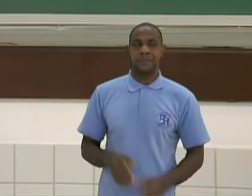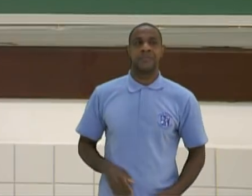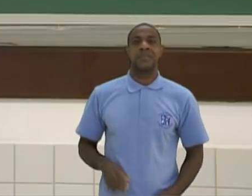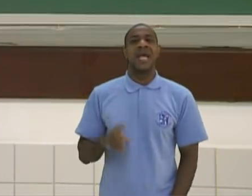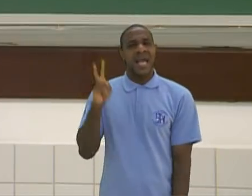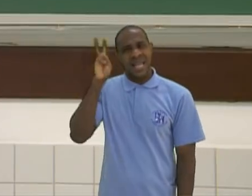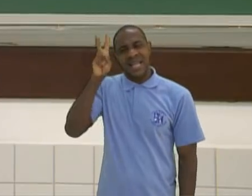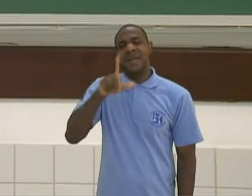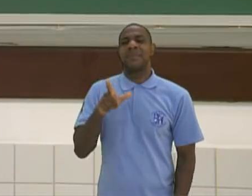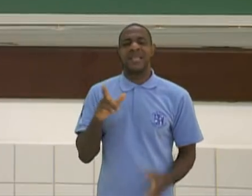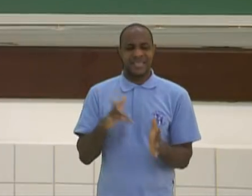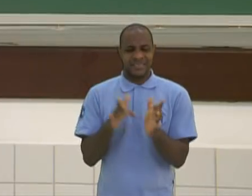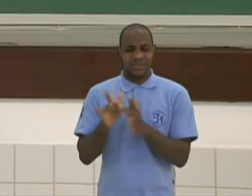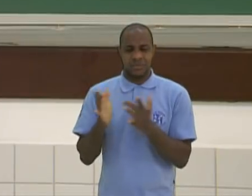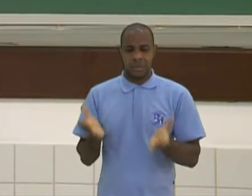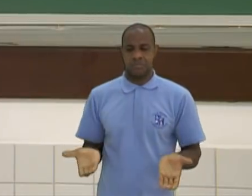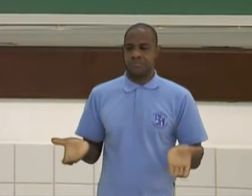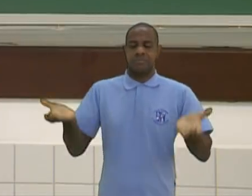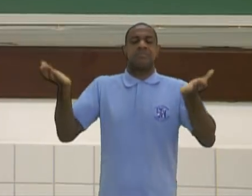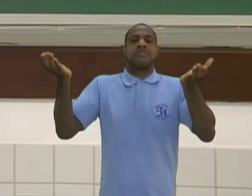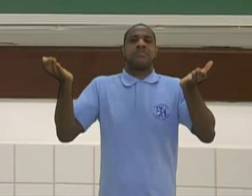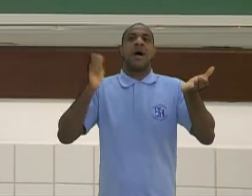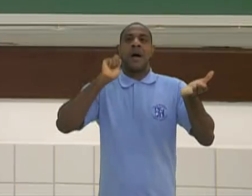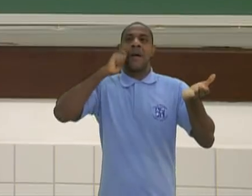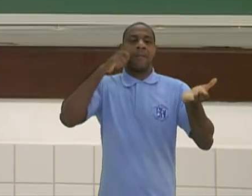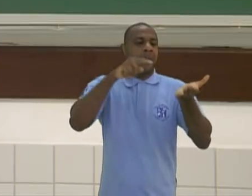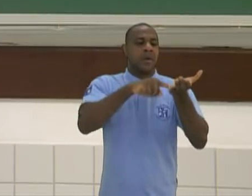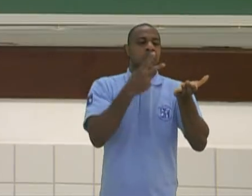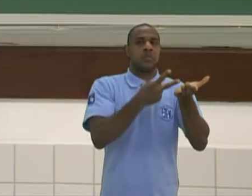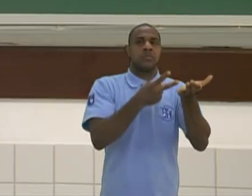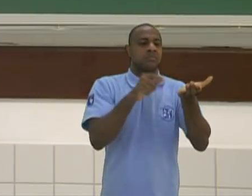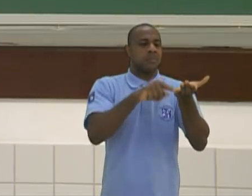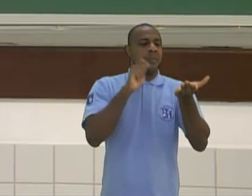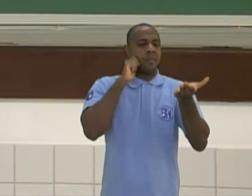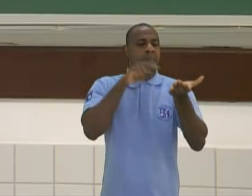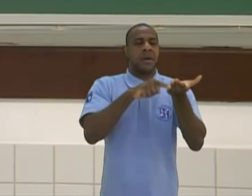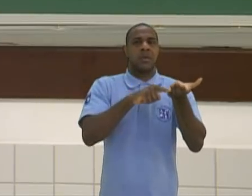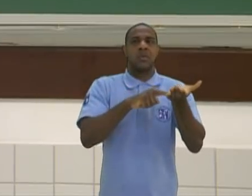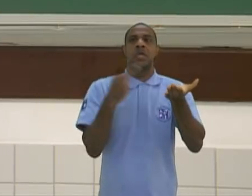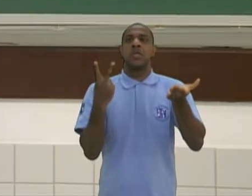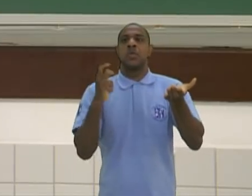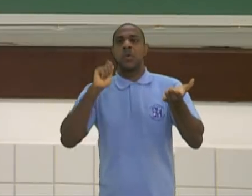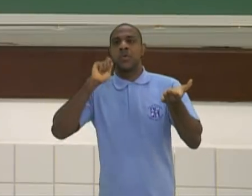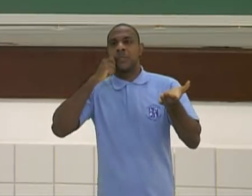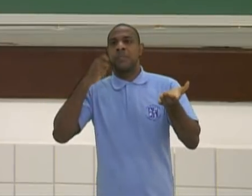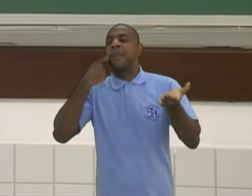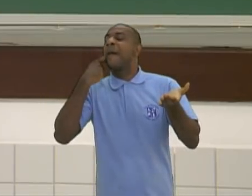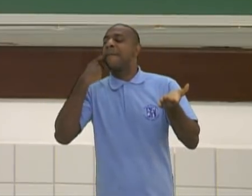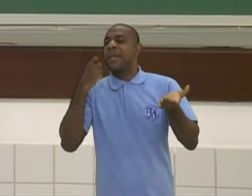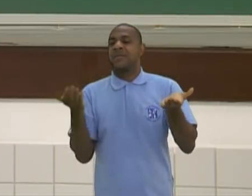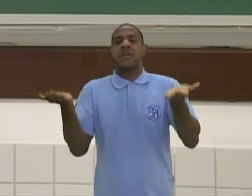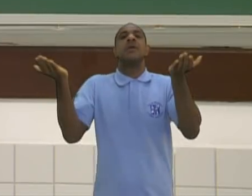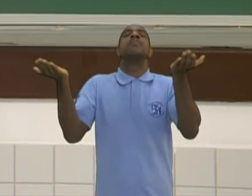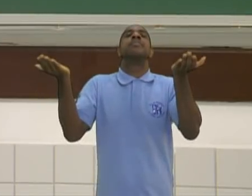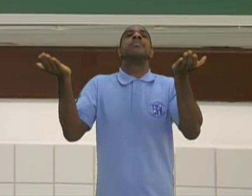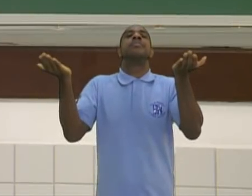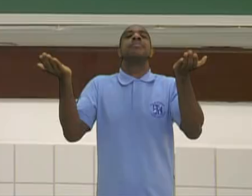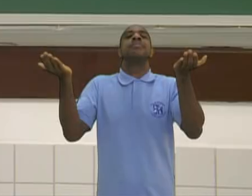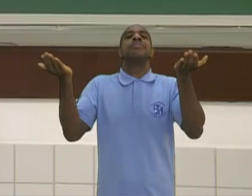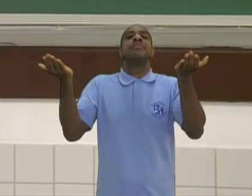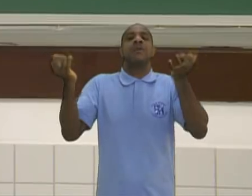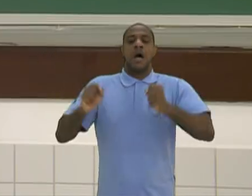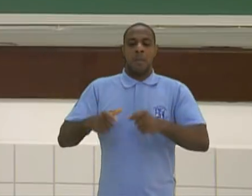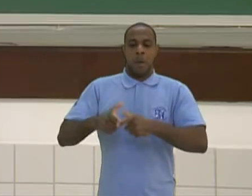pães e peixes, mas não, é por causa do nome grego mesmo. A palavra peixe em grego, ictios, lembra um pouco o nome,